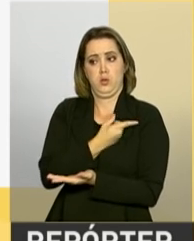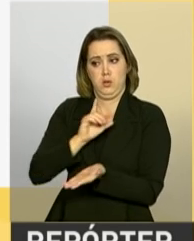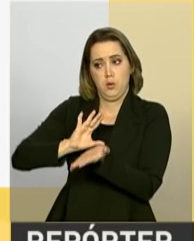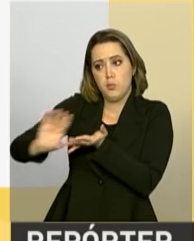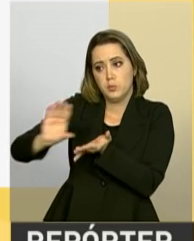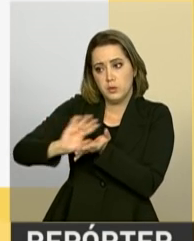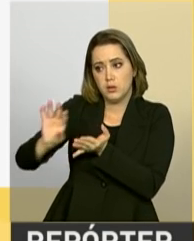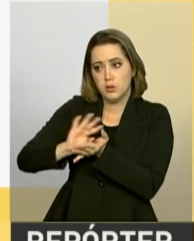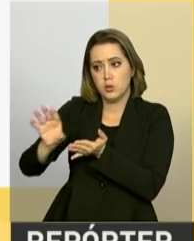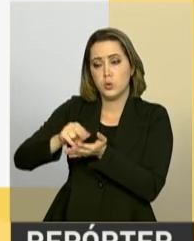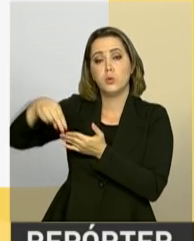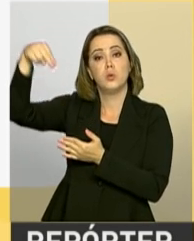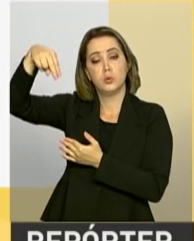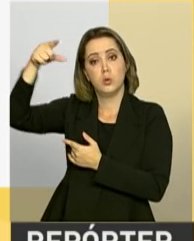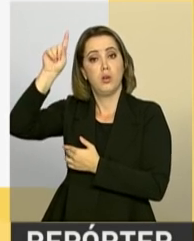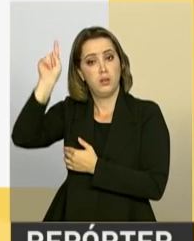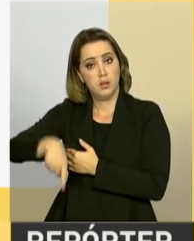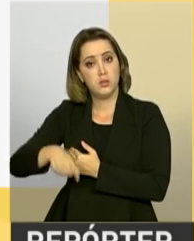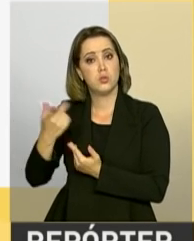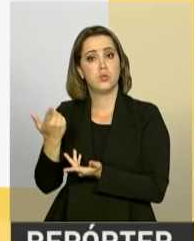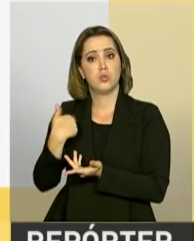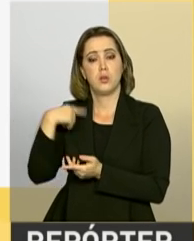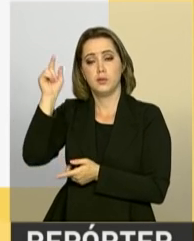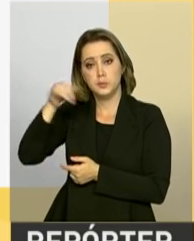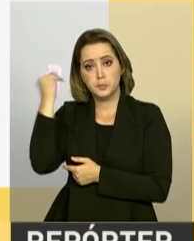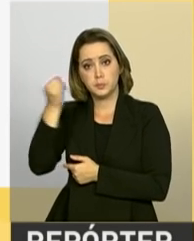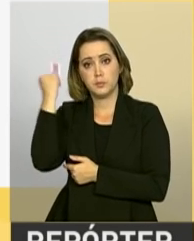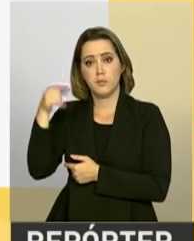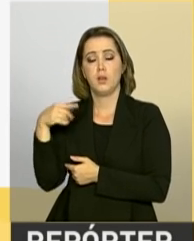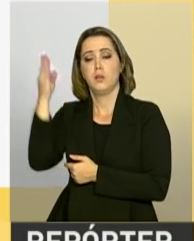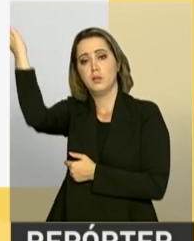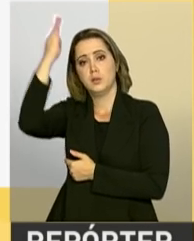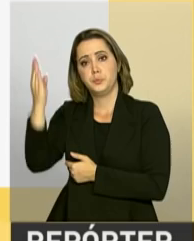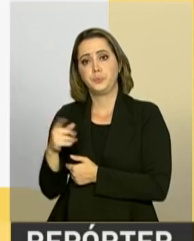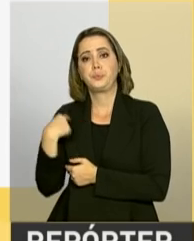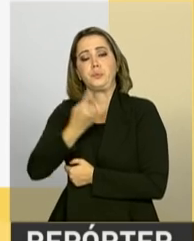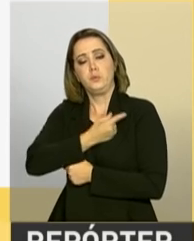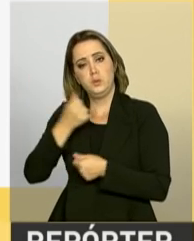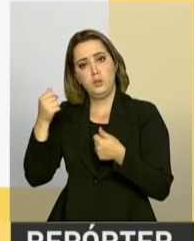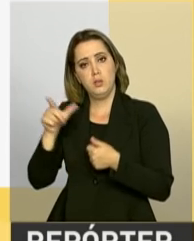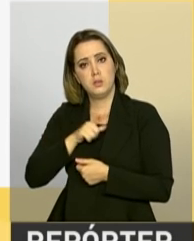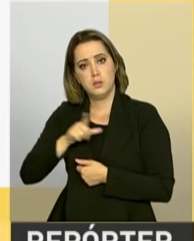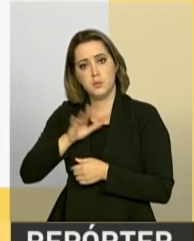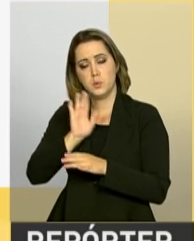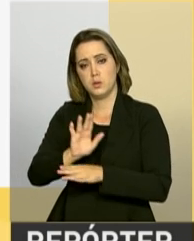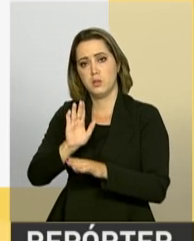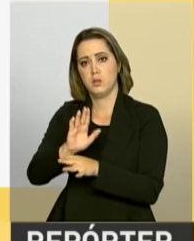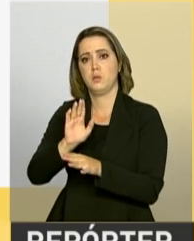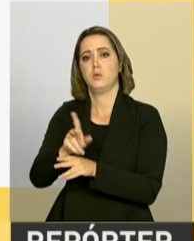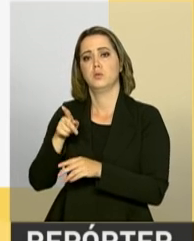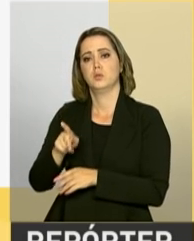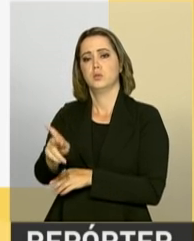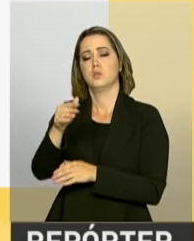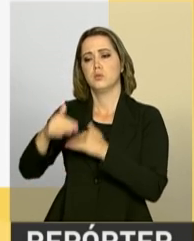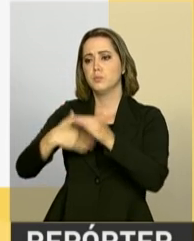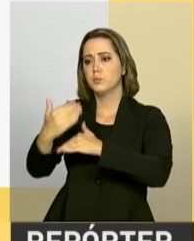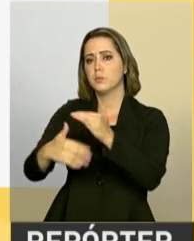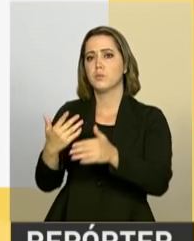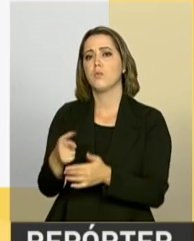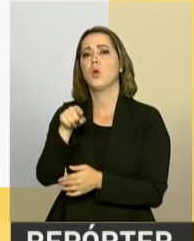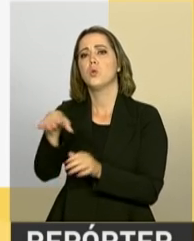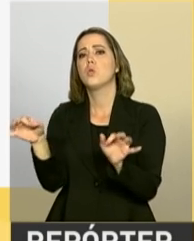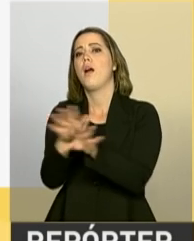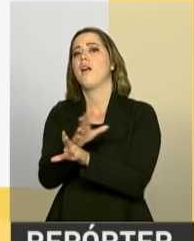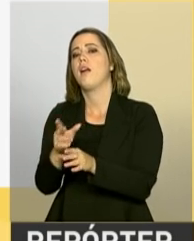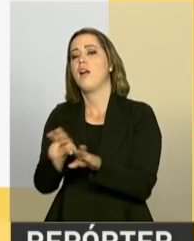no Nordeste. O Nordeste é um fator importante para o Brasil e nós temos que ajudar cada vez mais o seu desenvolvimento. O senhor encerra a semana